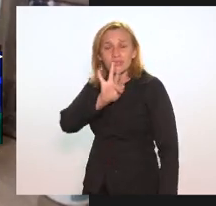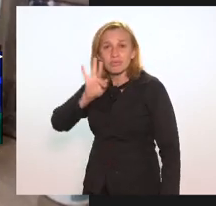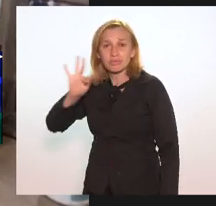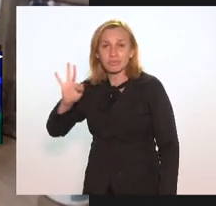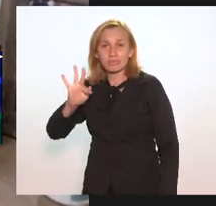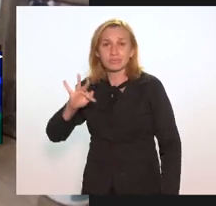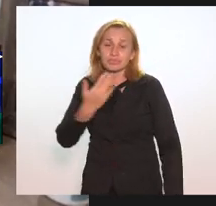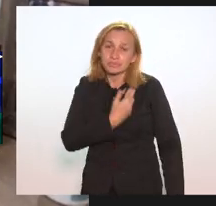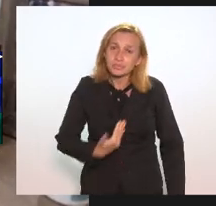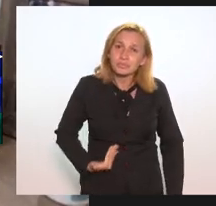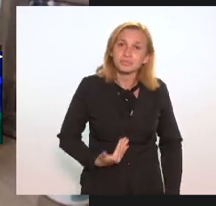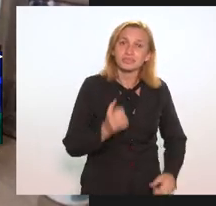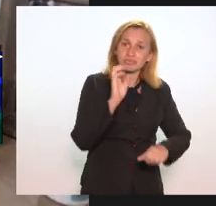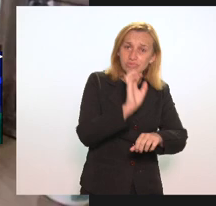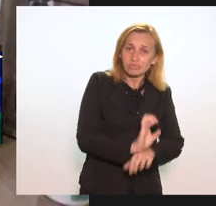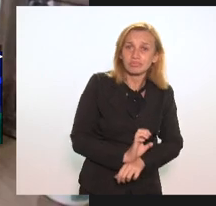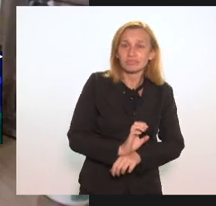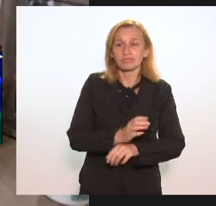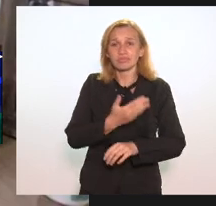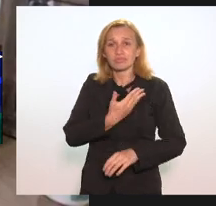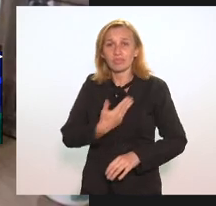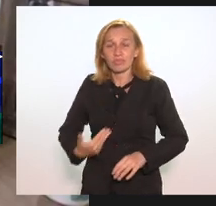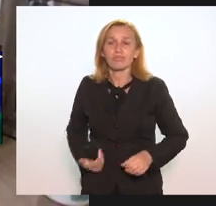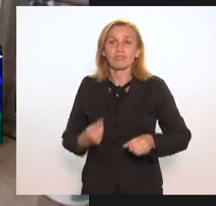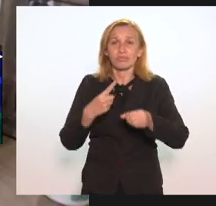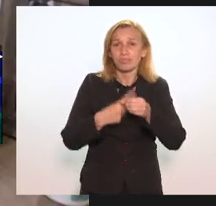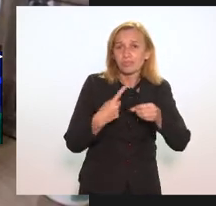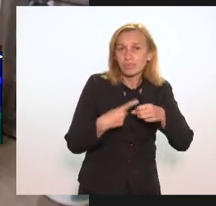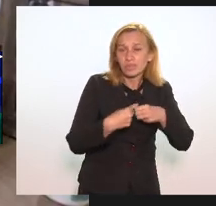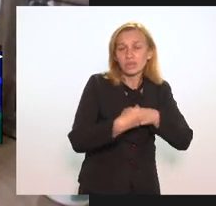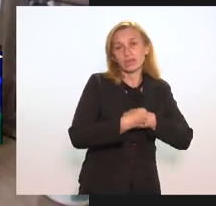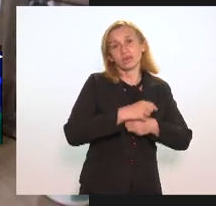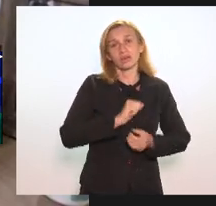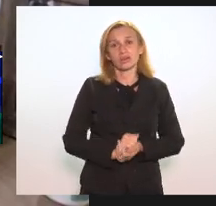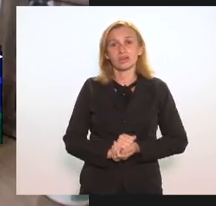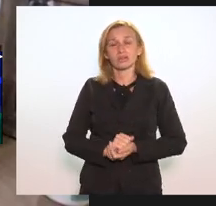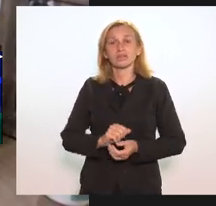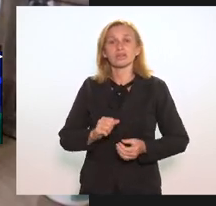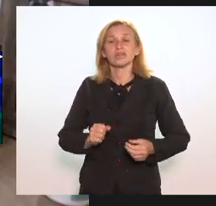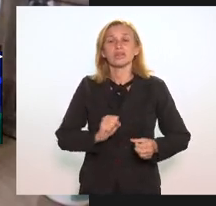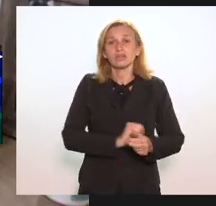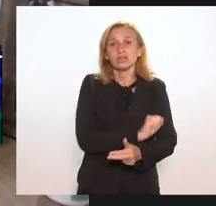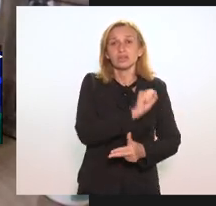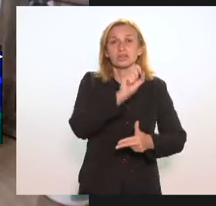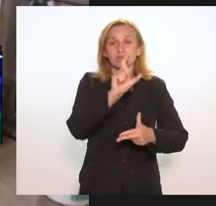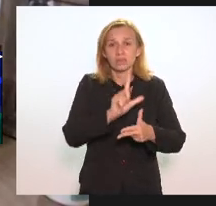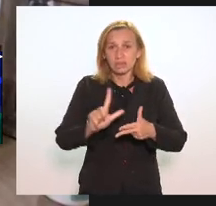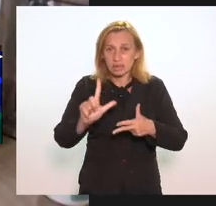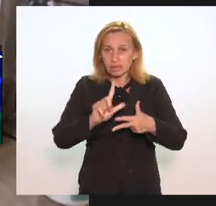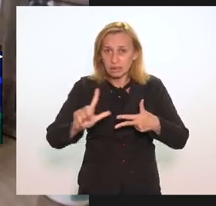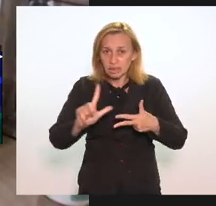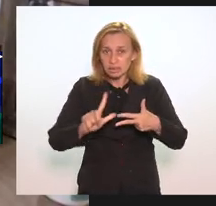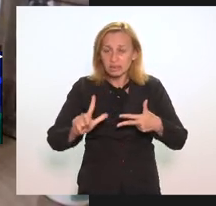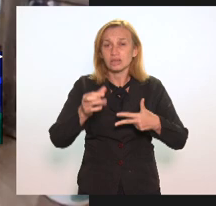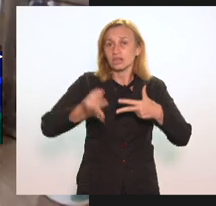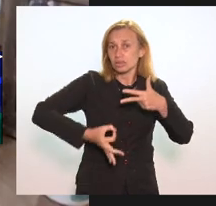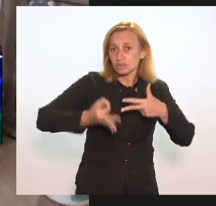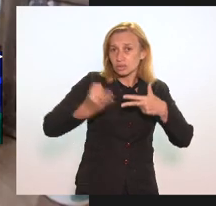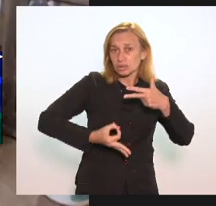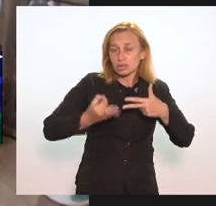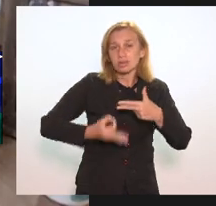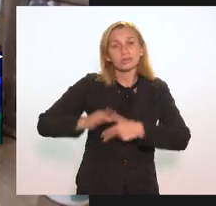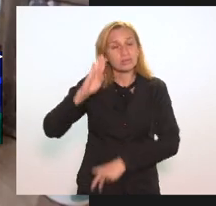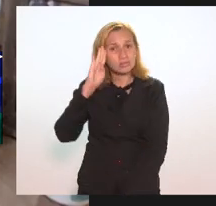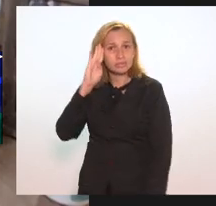como o governo estadual com os governos municipais com o legislativo dessa casa com poder judiciário